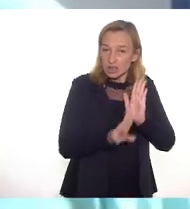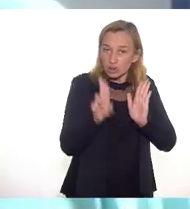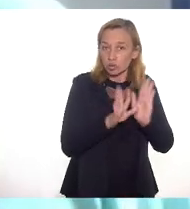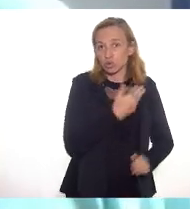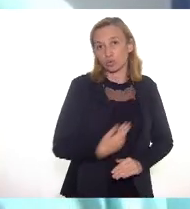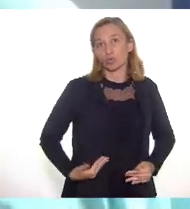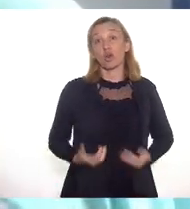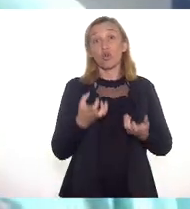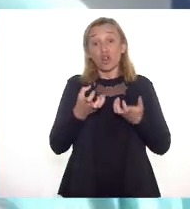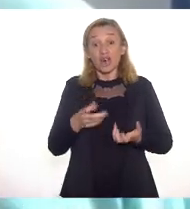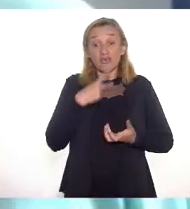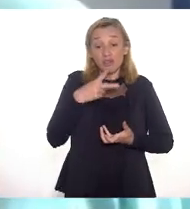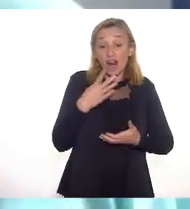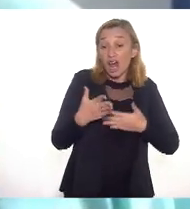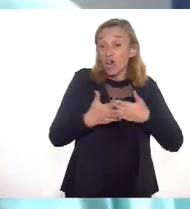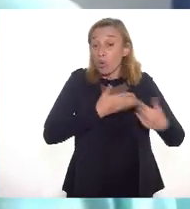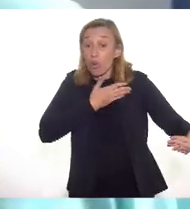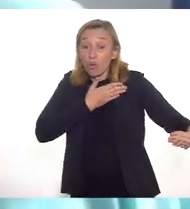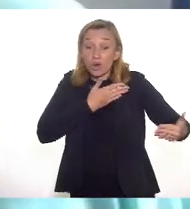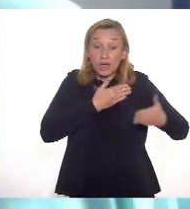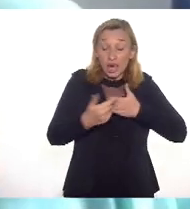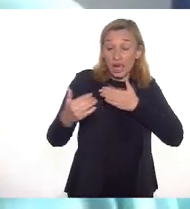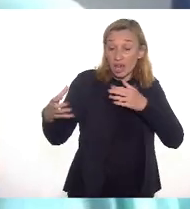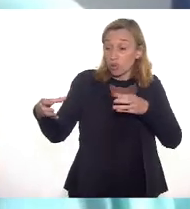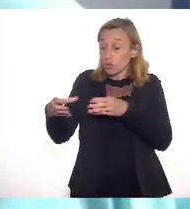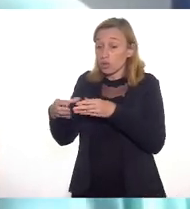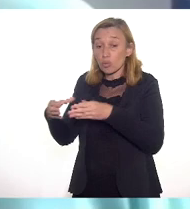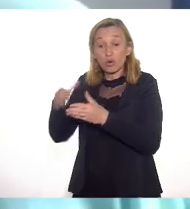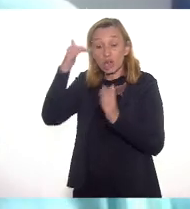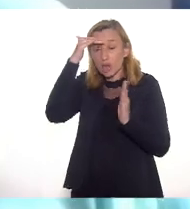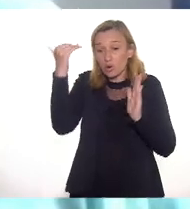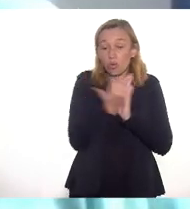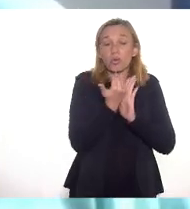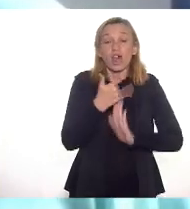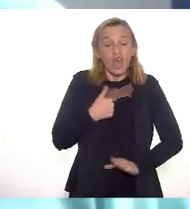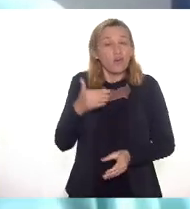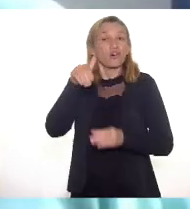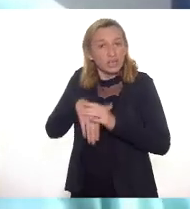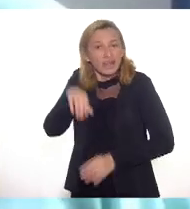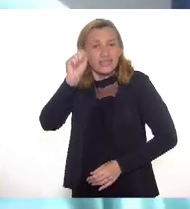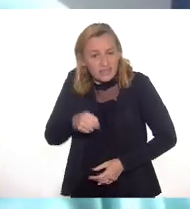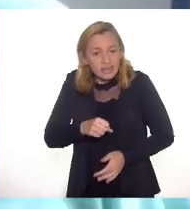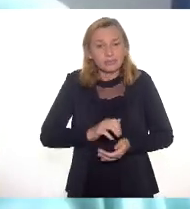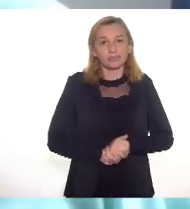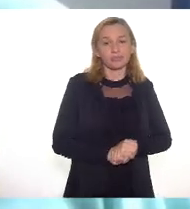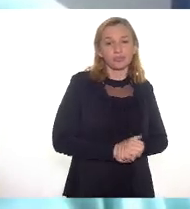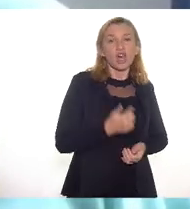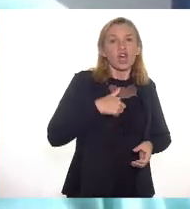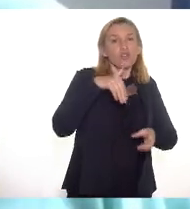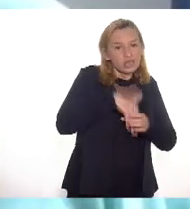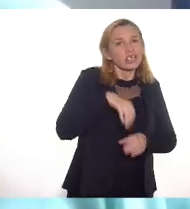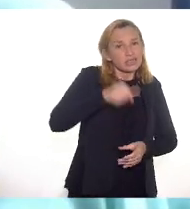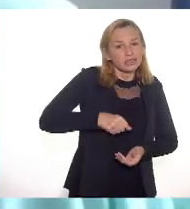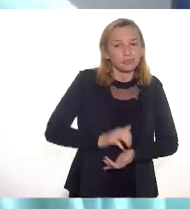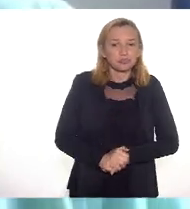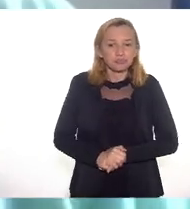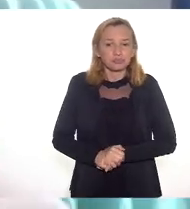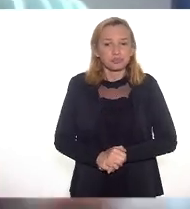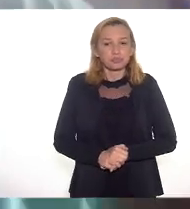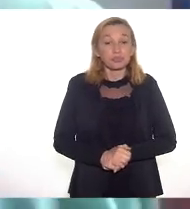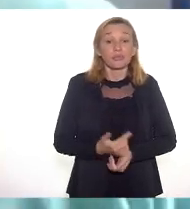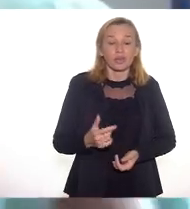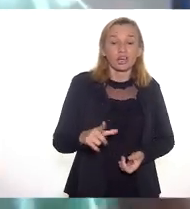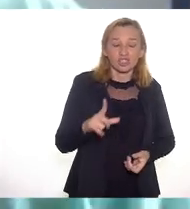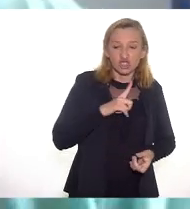quero dizer que qualquer entidade que cumpra, eu votarei favorável. Eu votarei favorável. Se eu